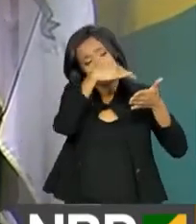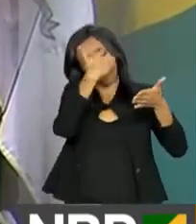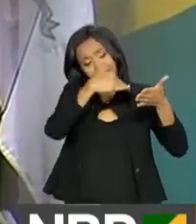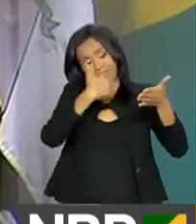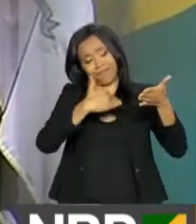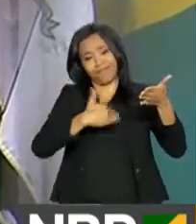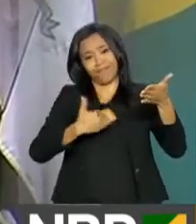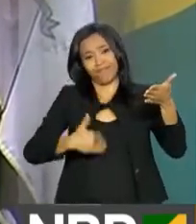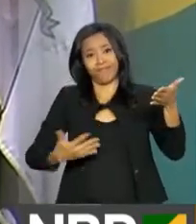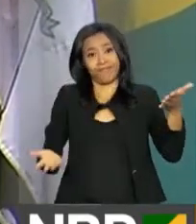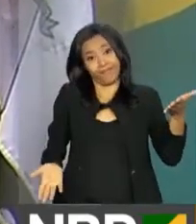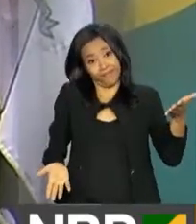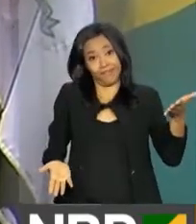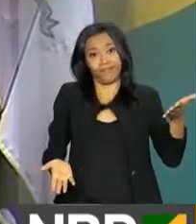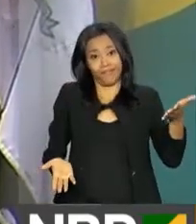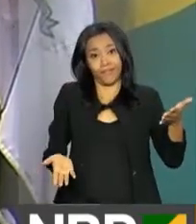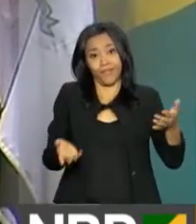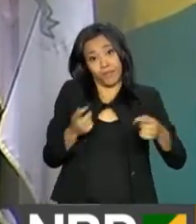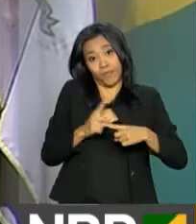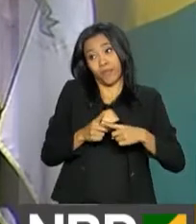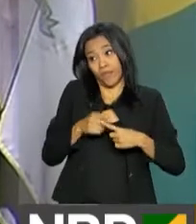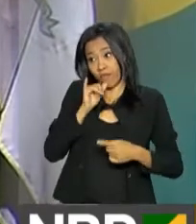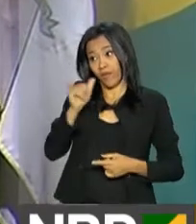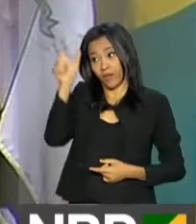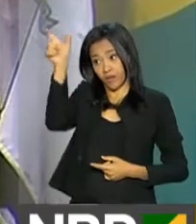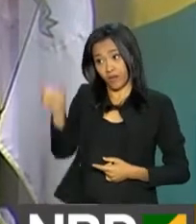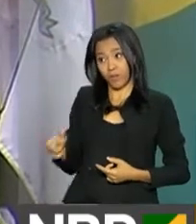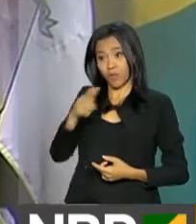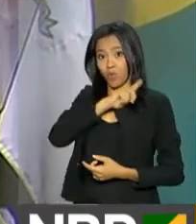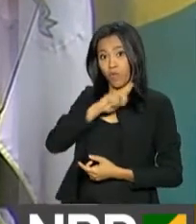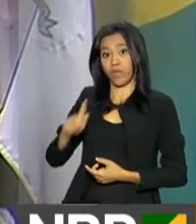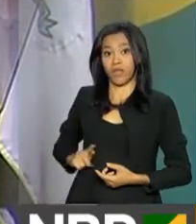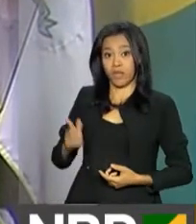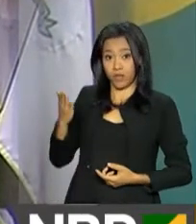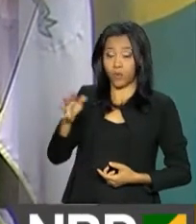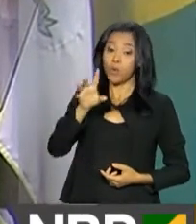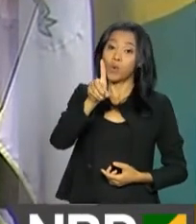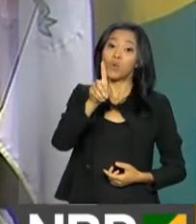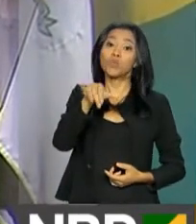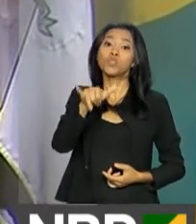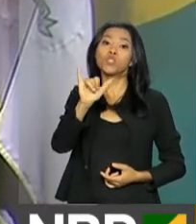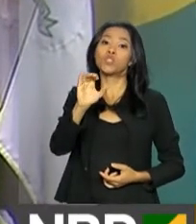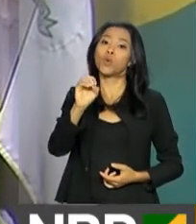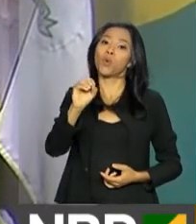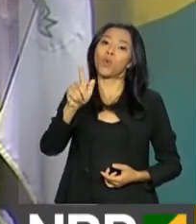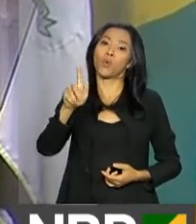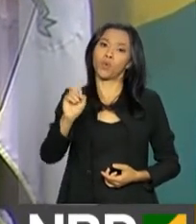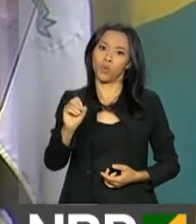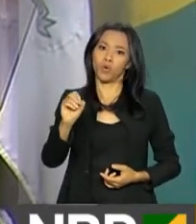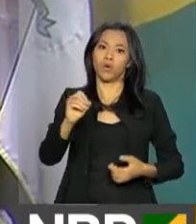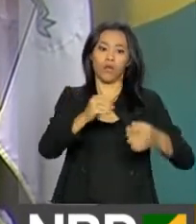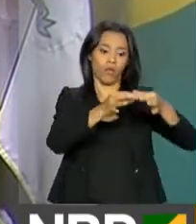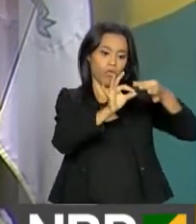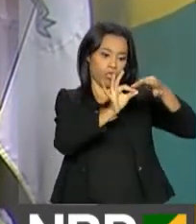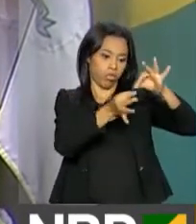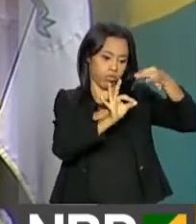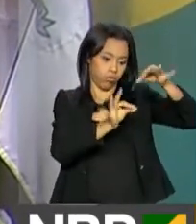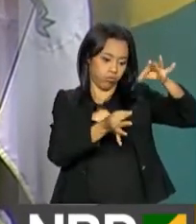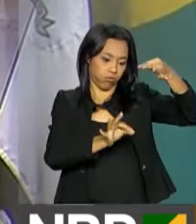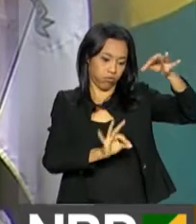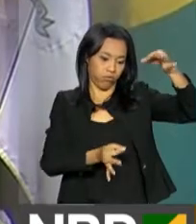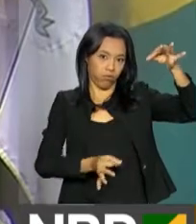porque na verdade o governador pezão o jogo foi tão tão exaustivo digamos assim